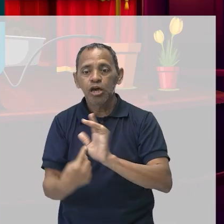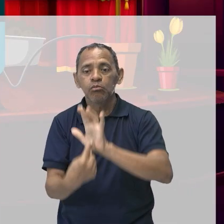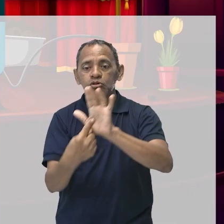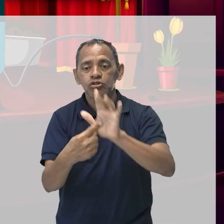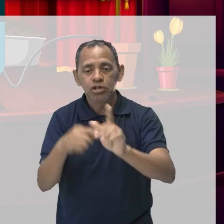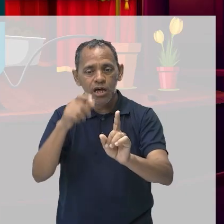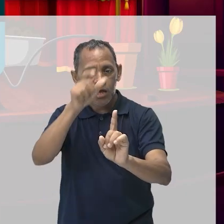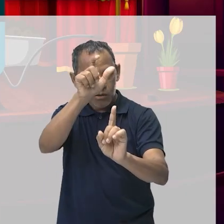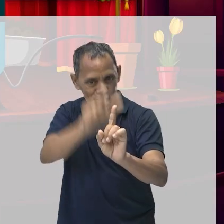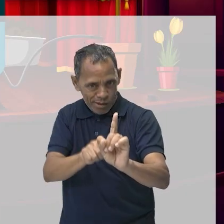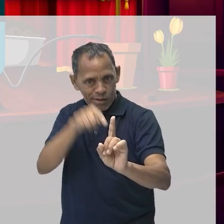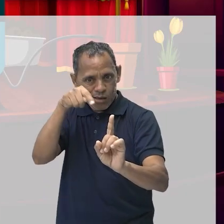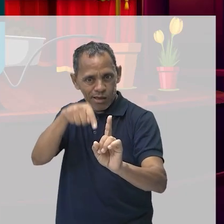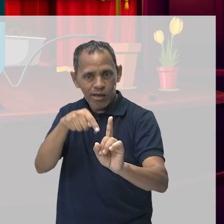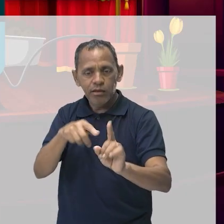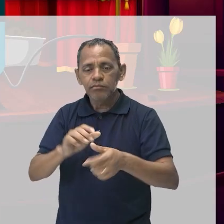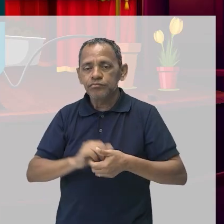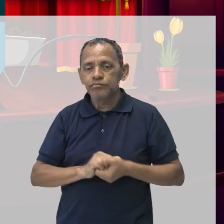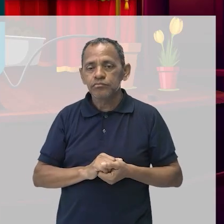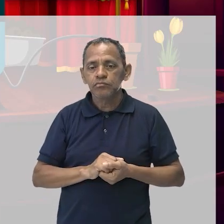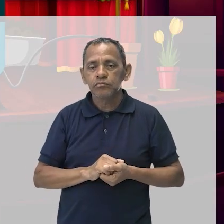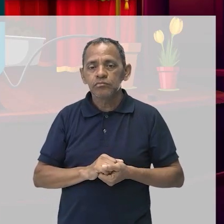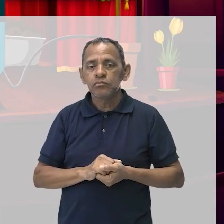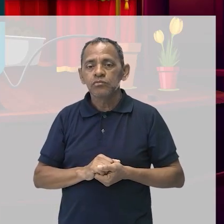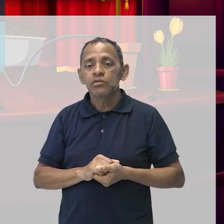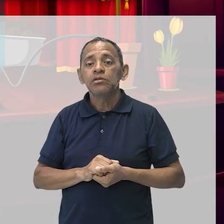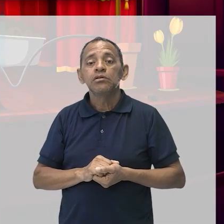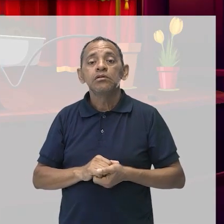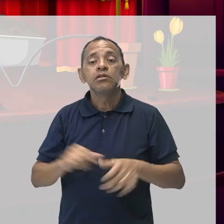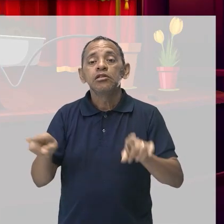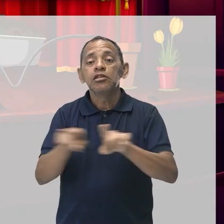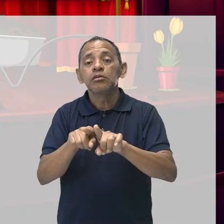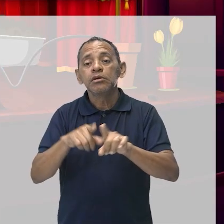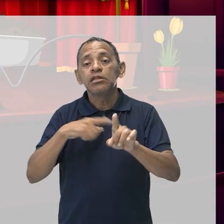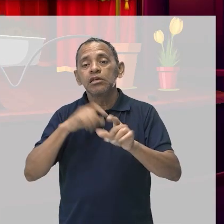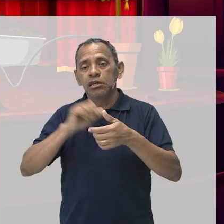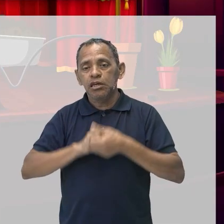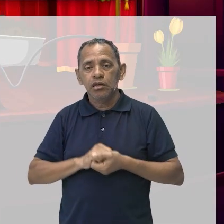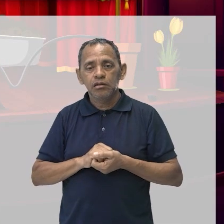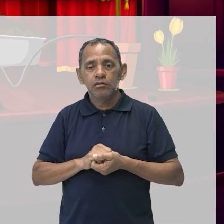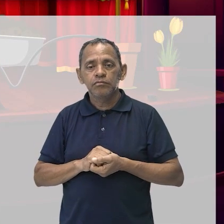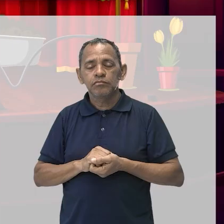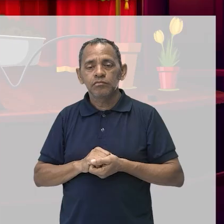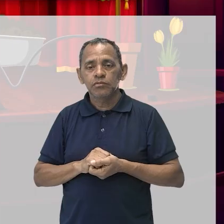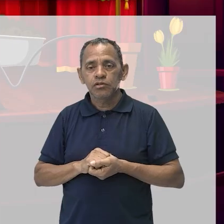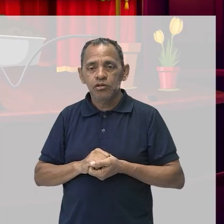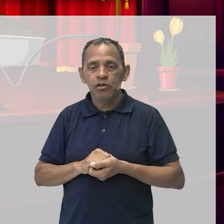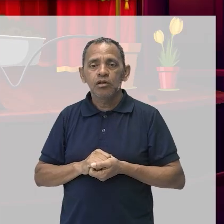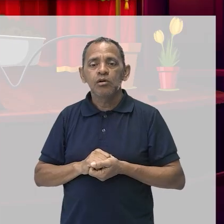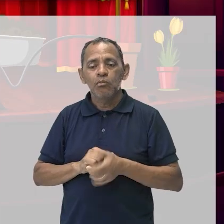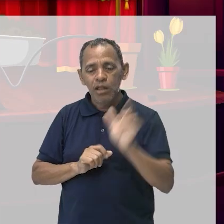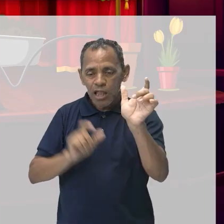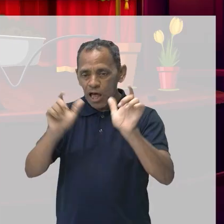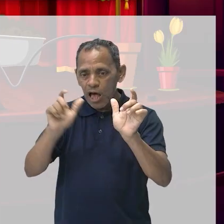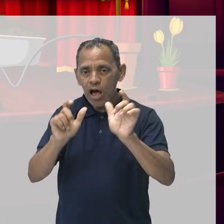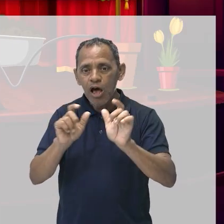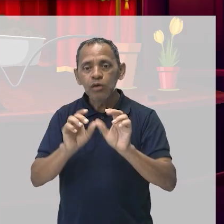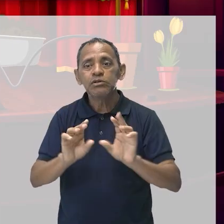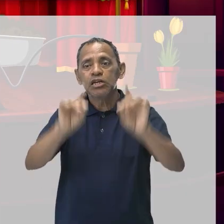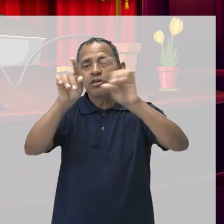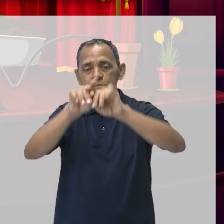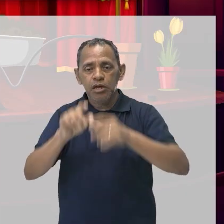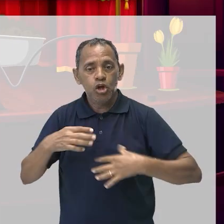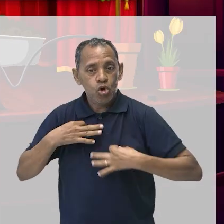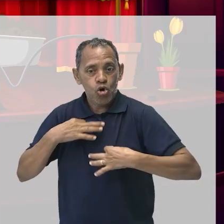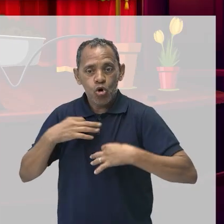E aí nós trouxemos o vocabulário essencial desse momento: figurinos, roupas, acessórios,